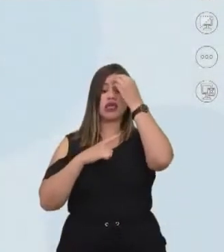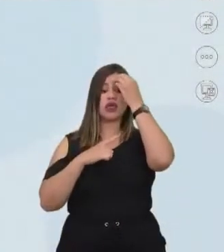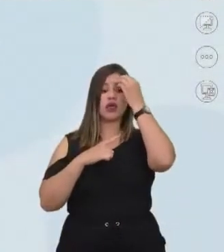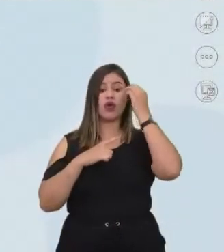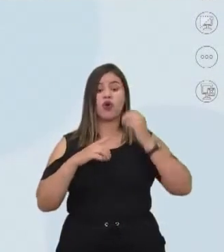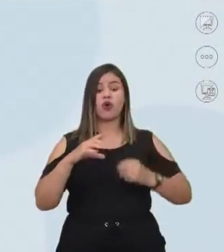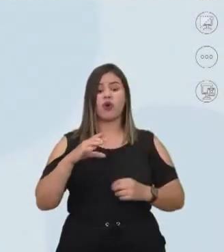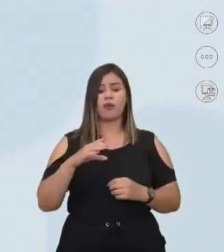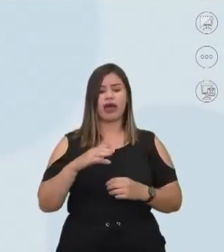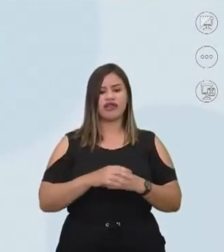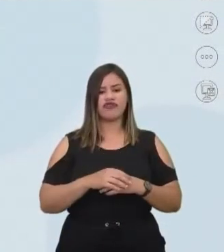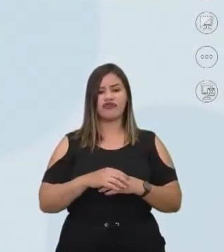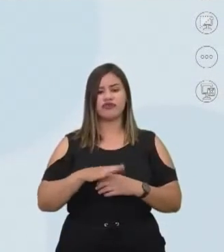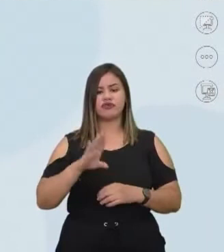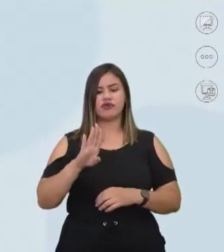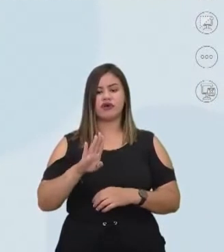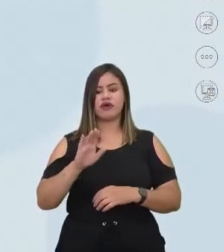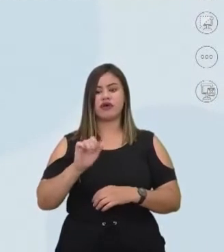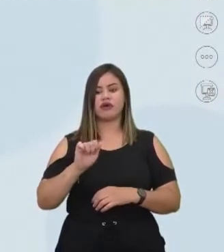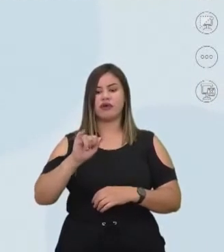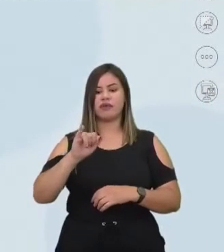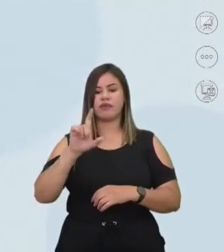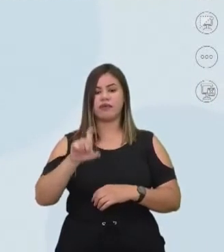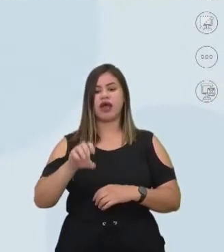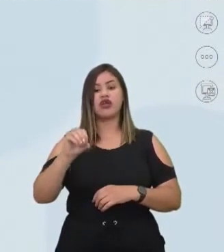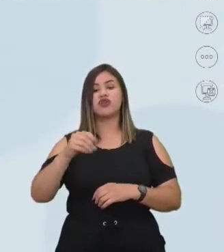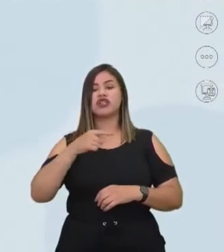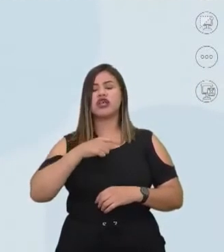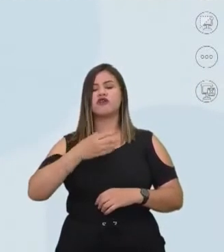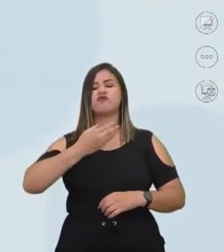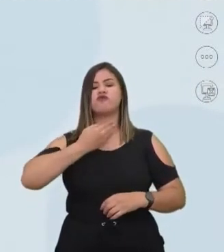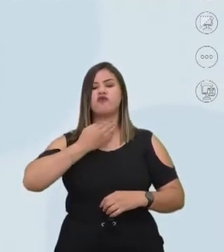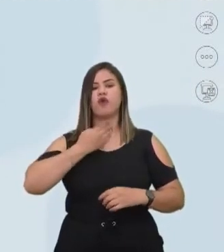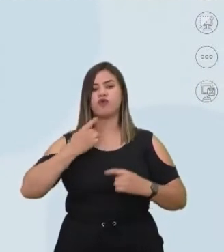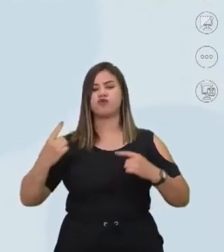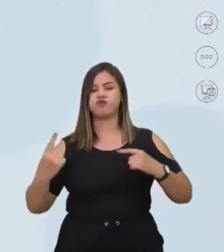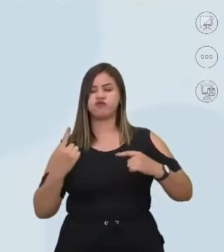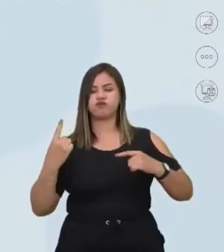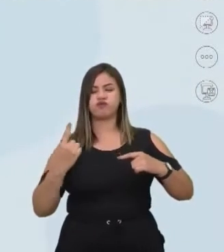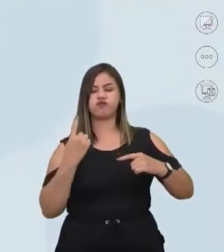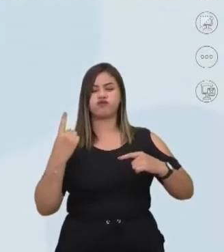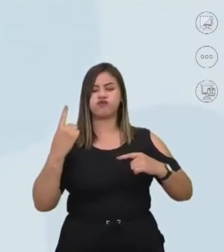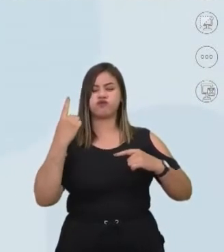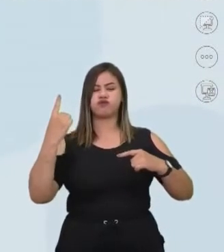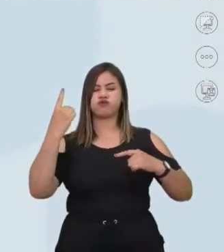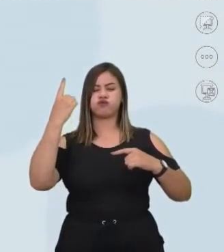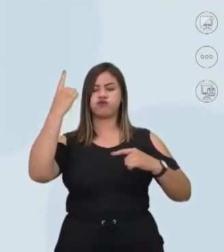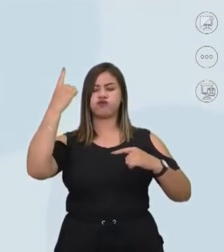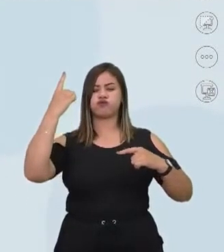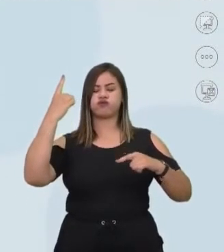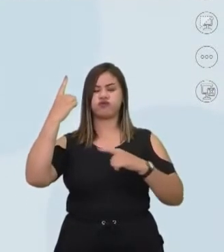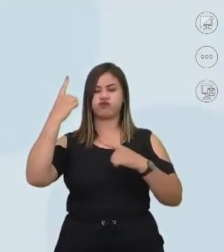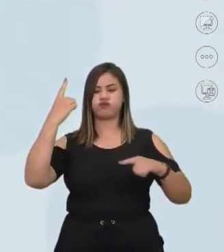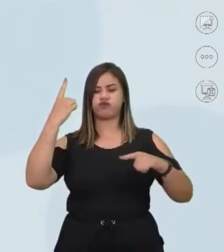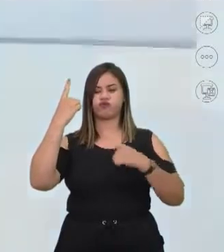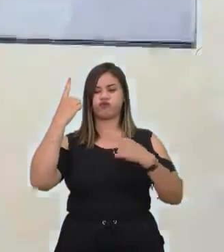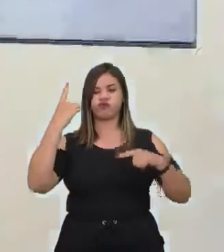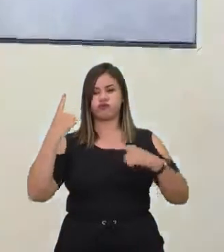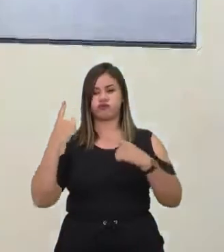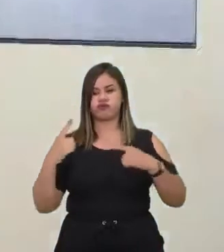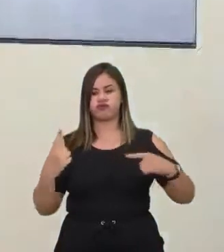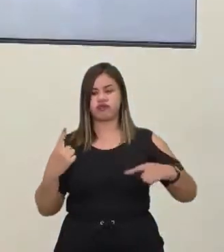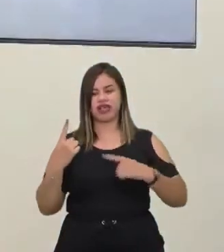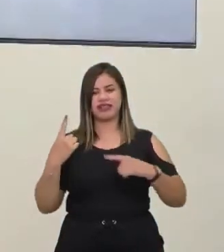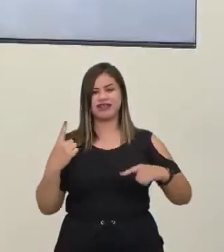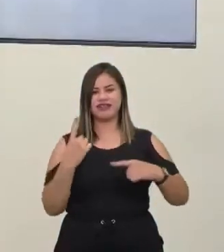baixos, né, que é aquele cantor com aquela voz bem grave, né, bem forte, né, tá? Tipo o Noriel Vilela, né, todo mundo deve conhecer, já